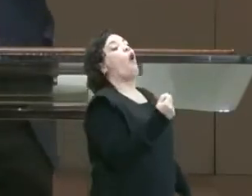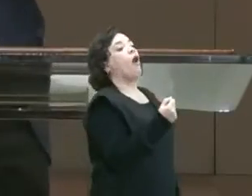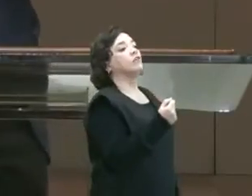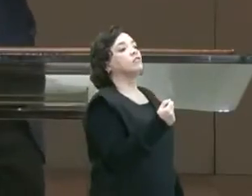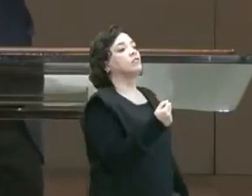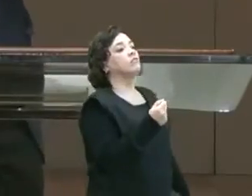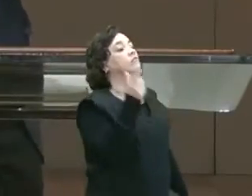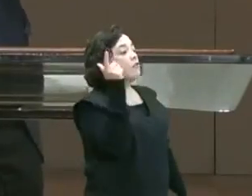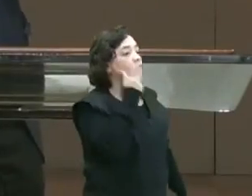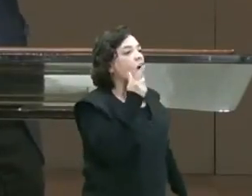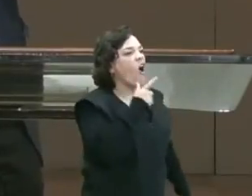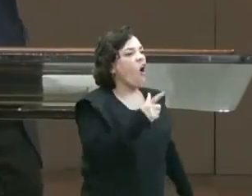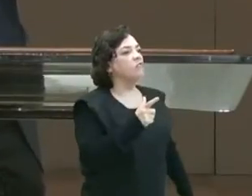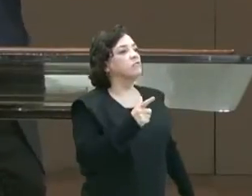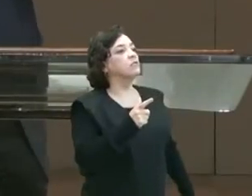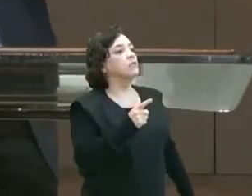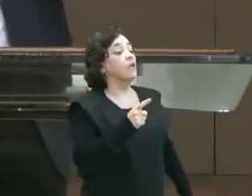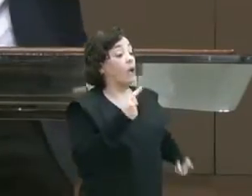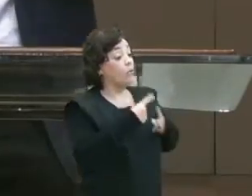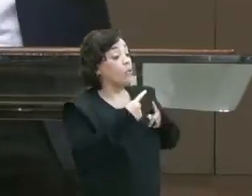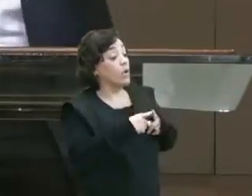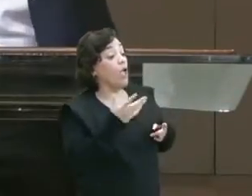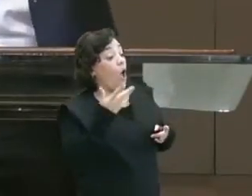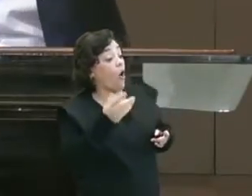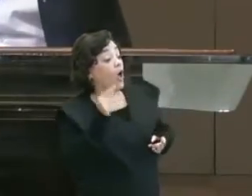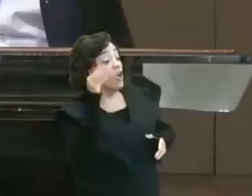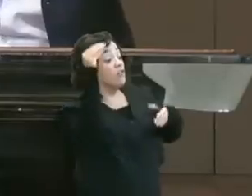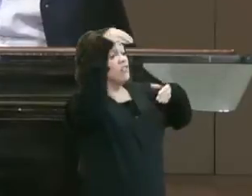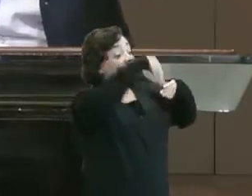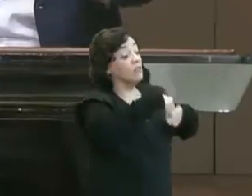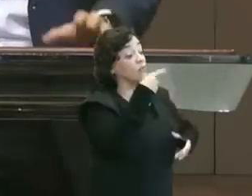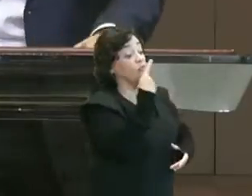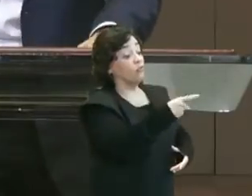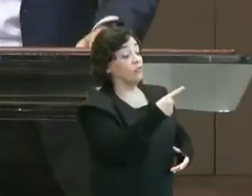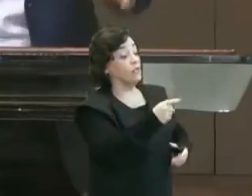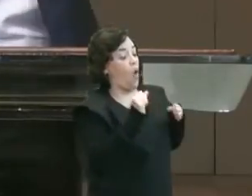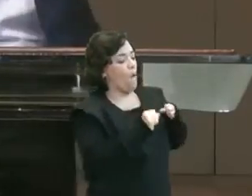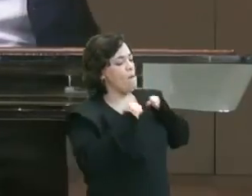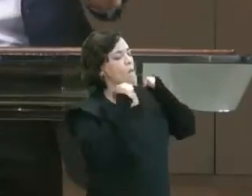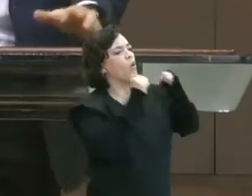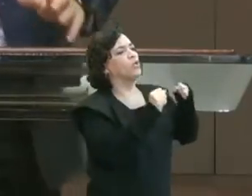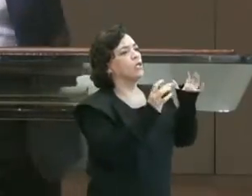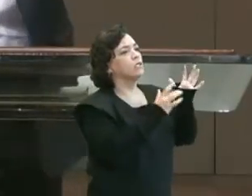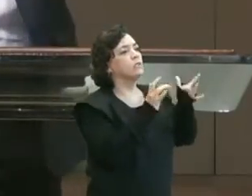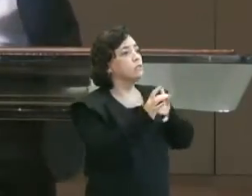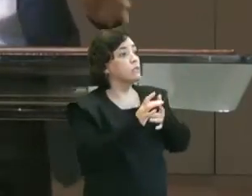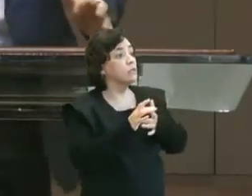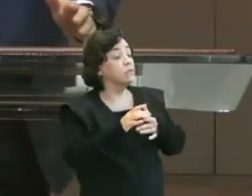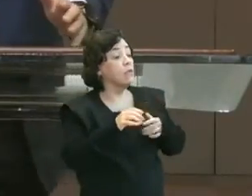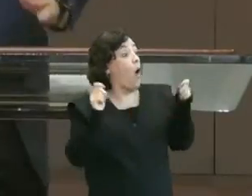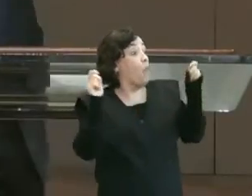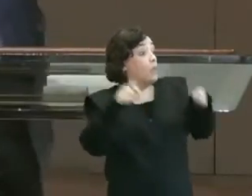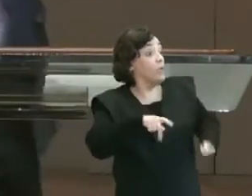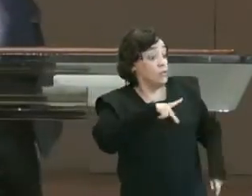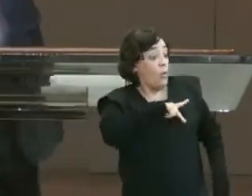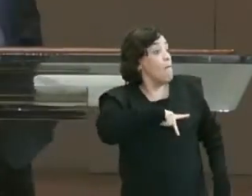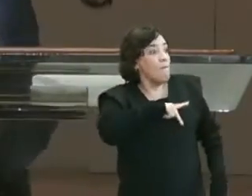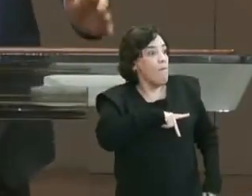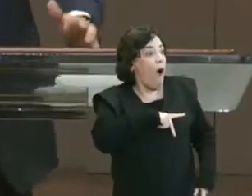para que em mim habite o poder de Cristo. Por isso sinto prazer nas fraquezas, nas injúrias, nas necessidades,